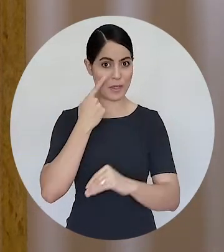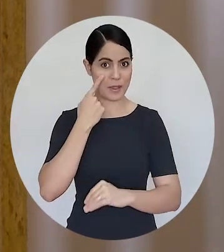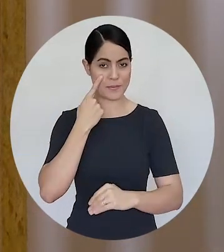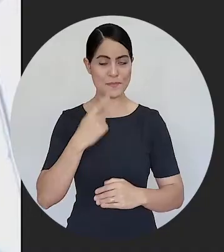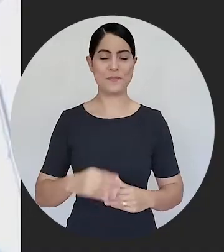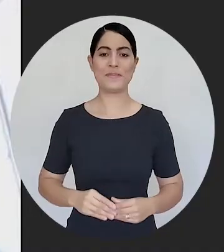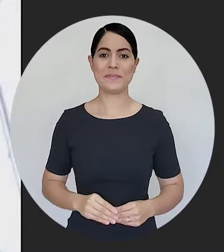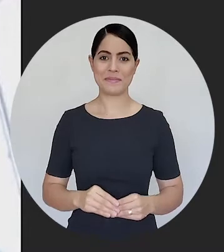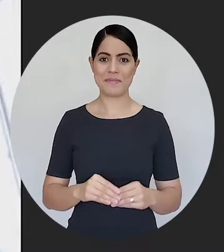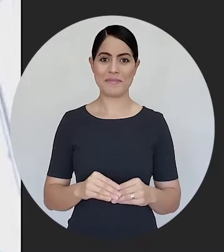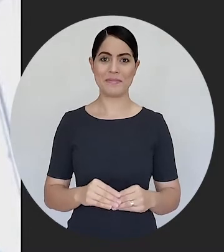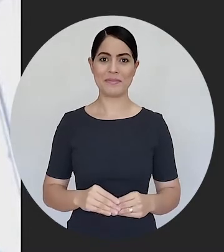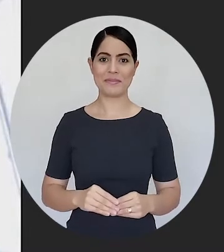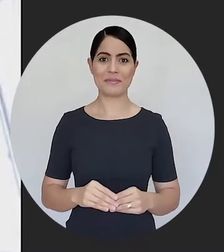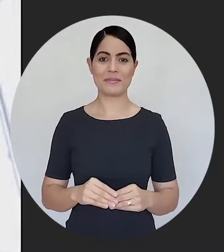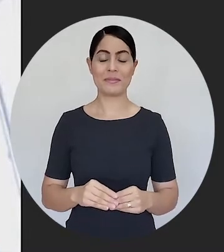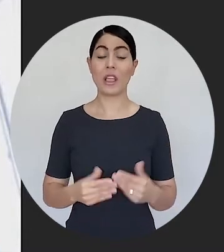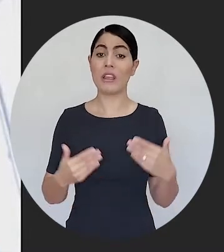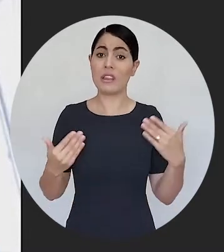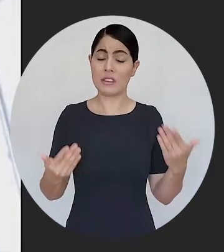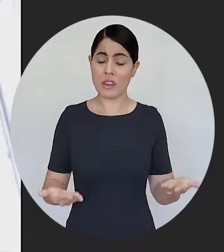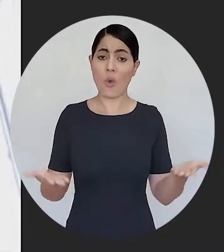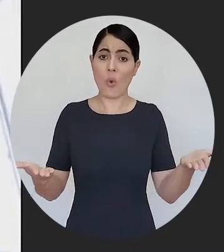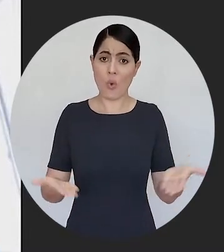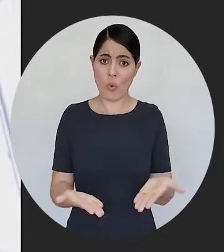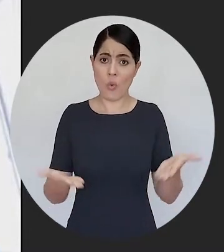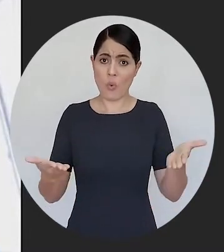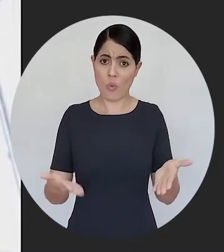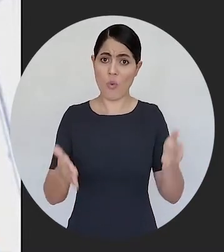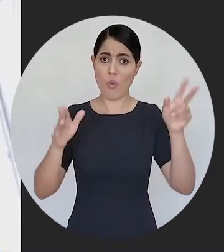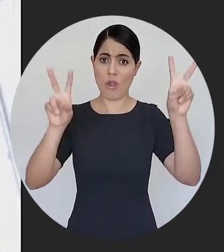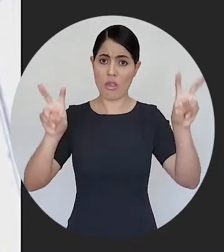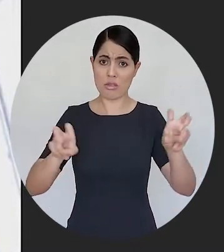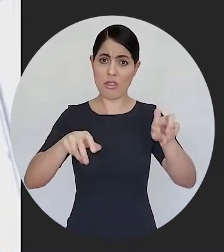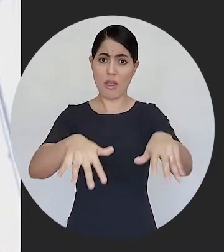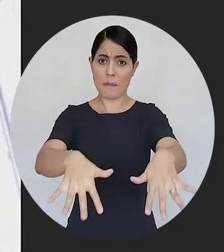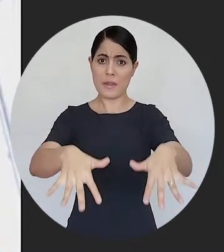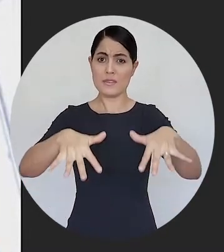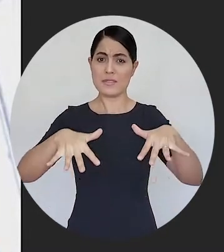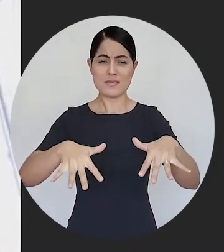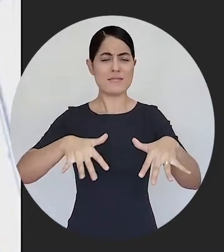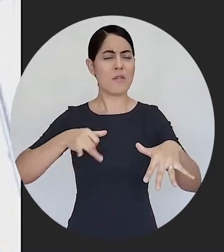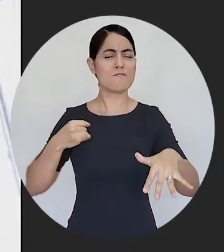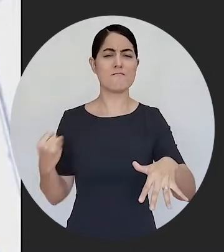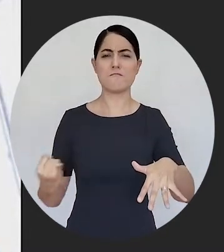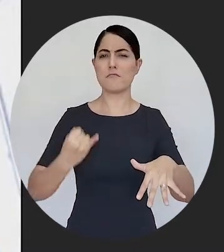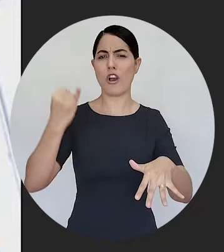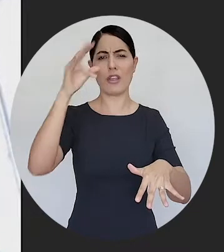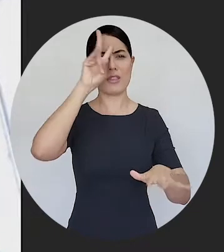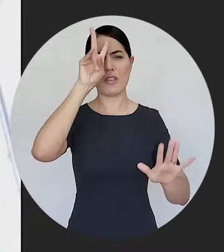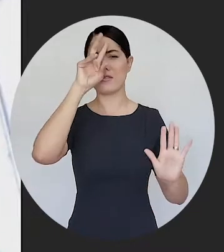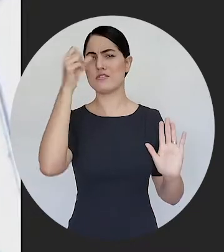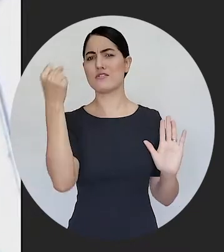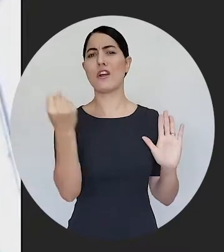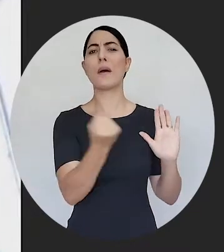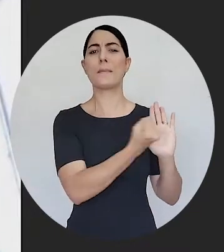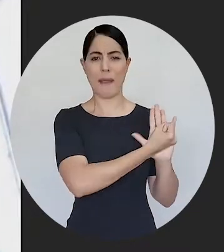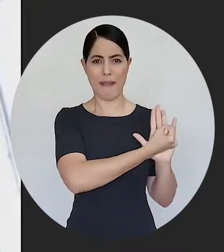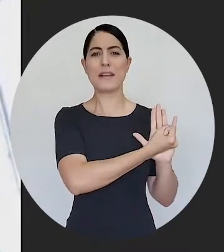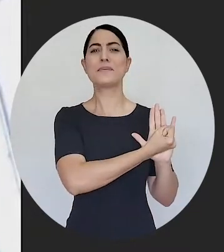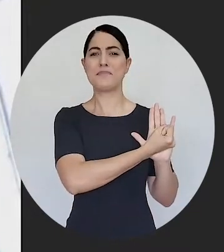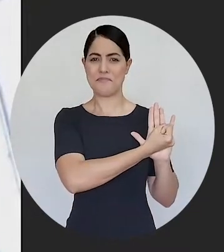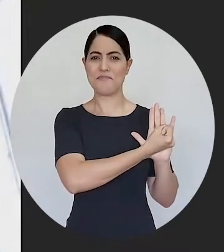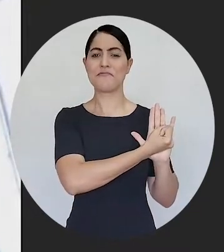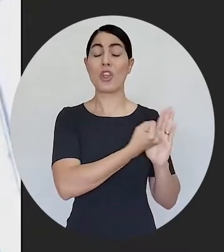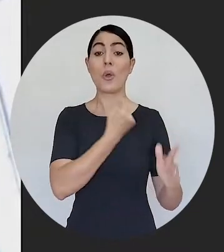Igualdade. Está sendo dado seguimento a esta sessão histórica, quando